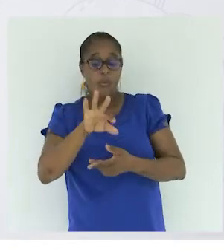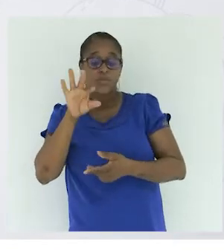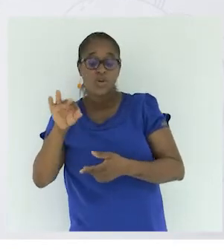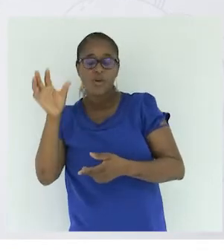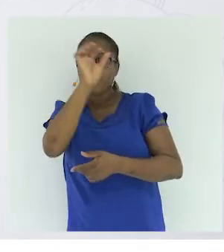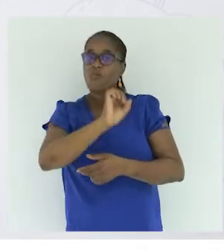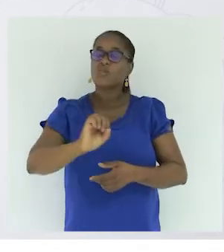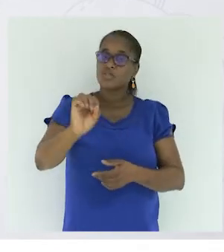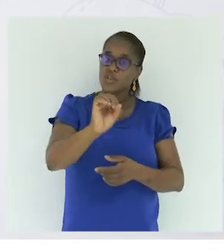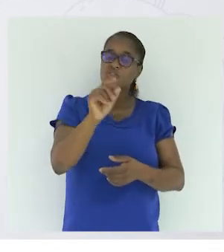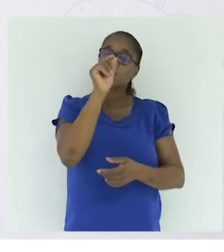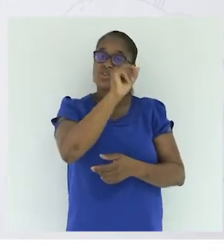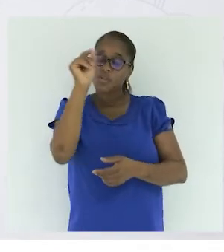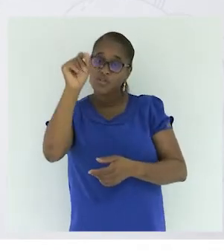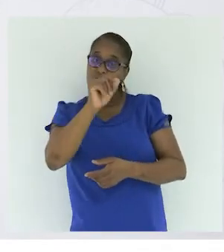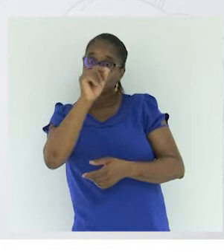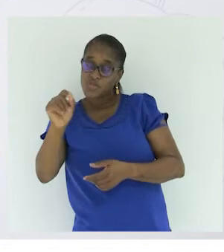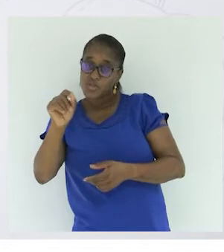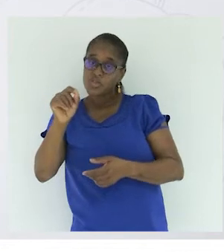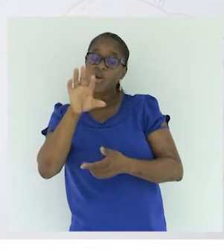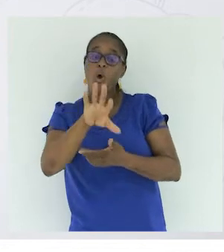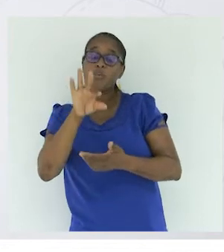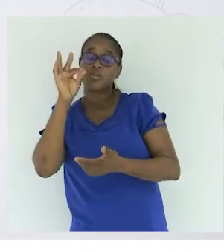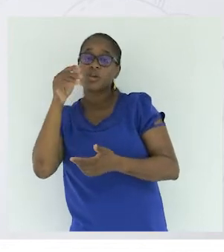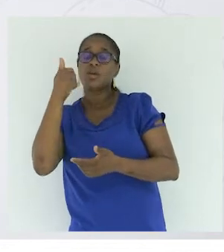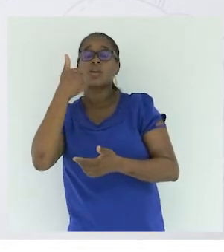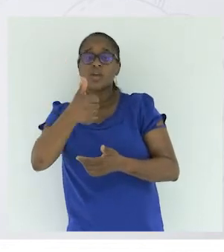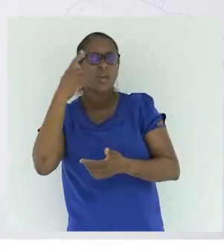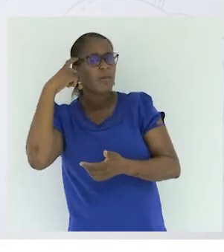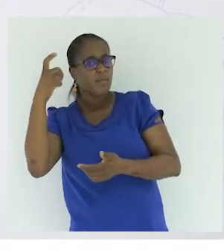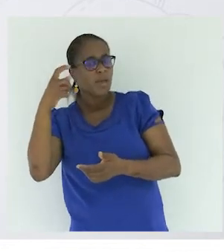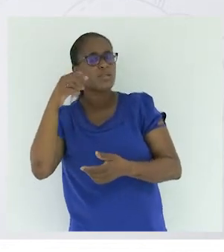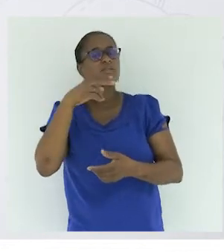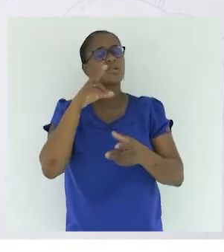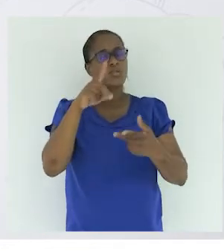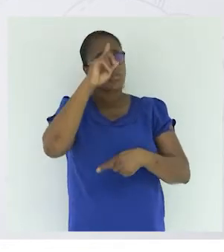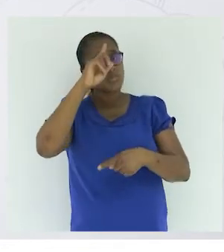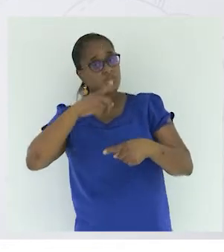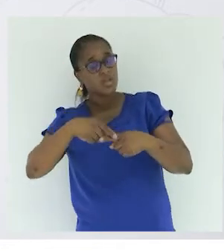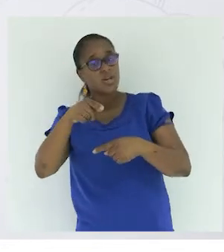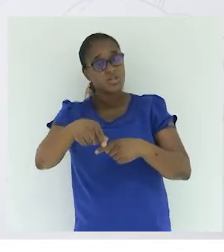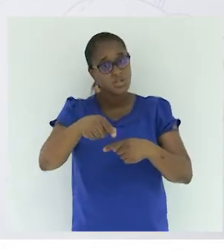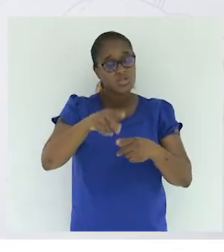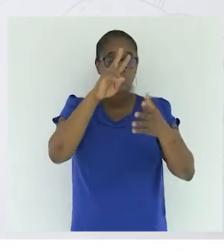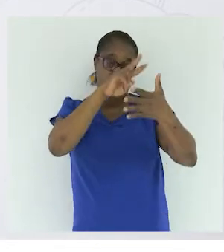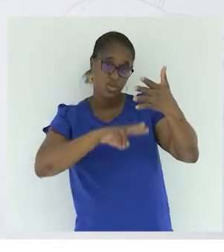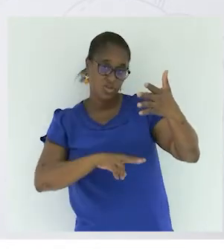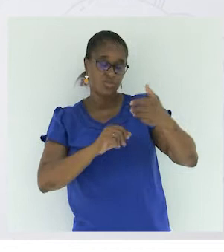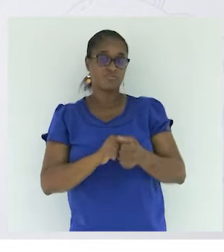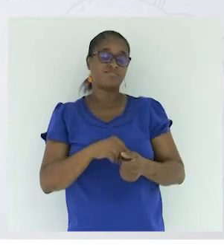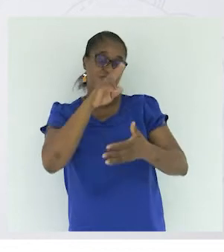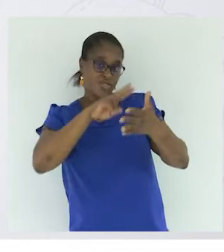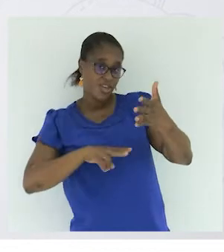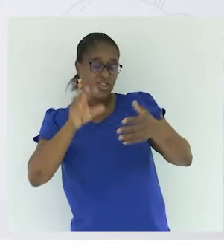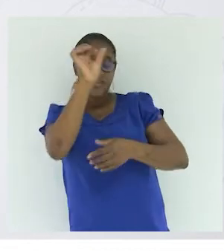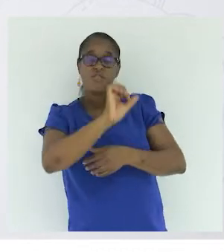Vocês vão assinalar com um X a opção que acharem que se trata da finalidade deste tipo de texto, ou seja, o texto que